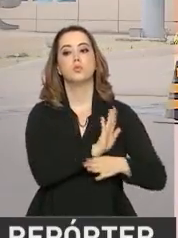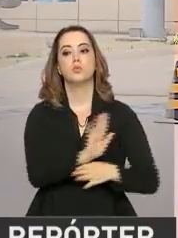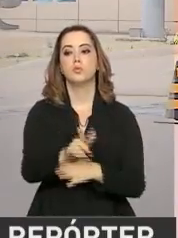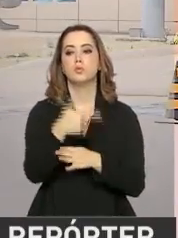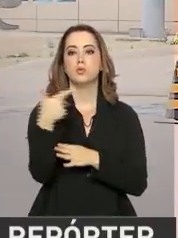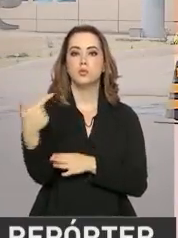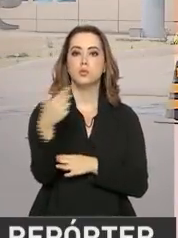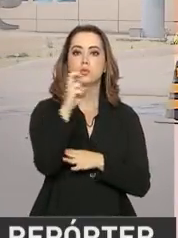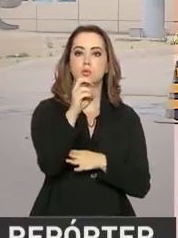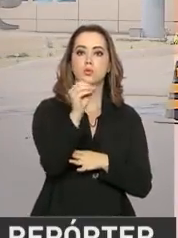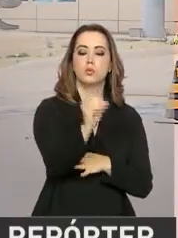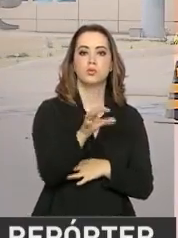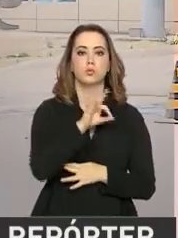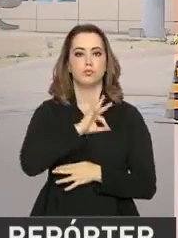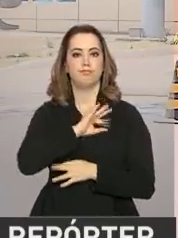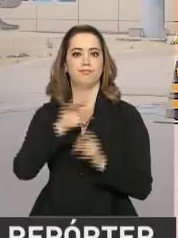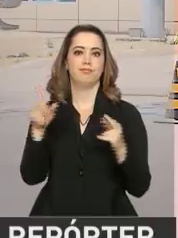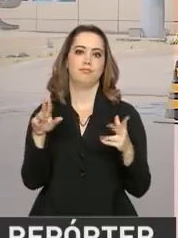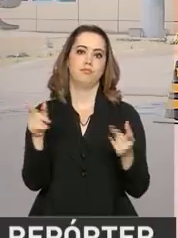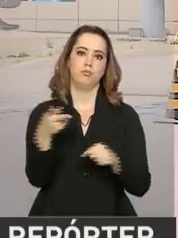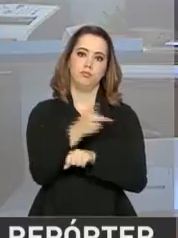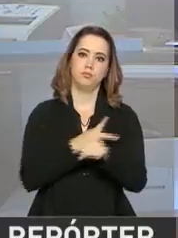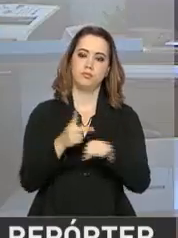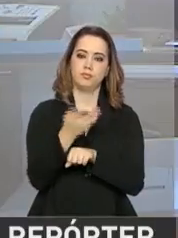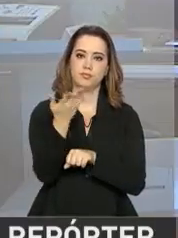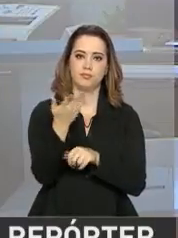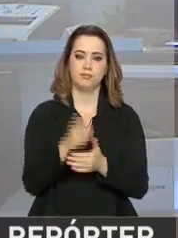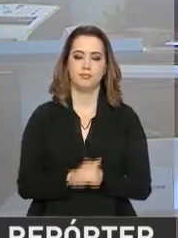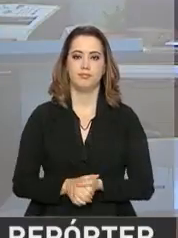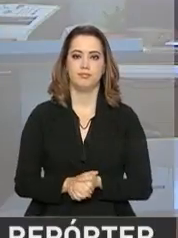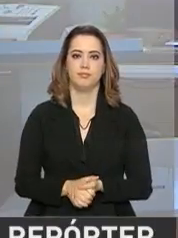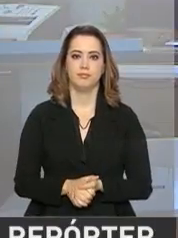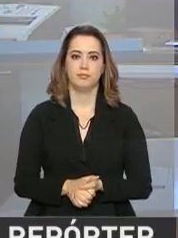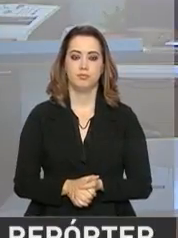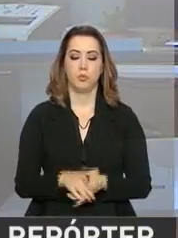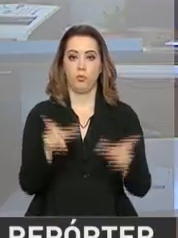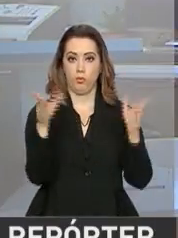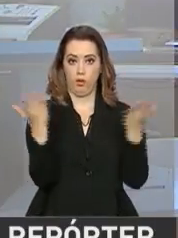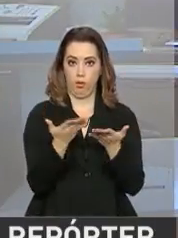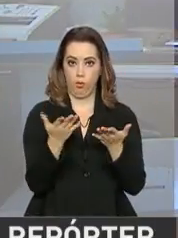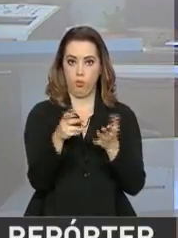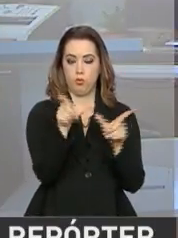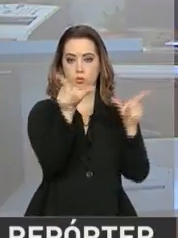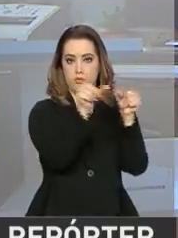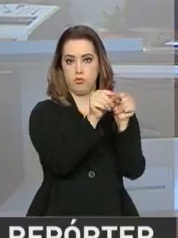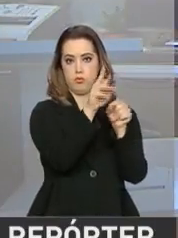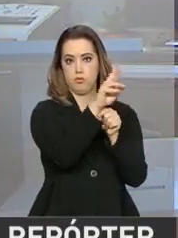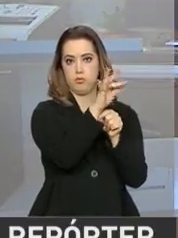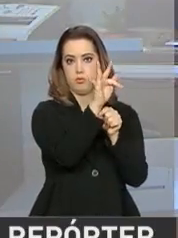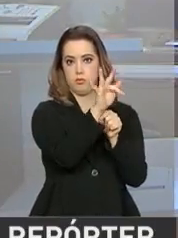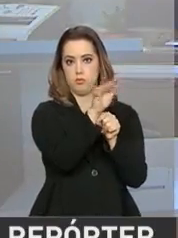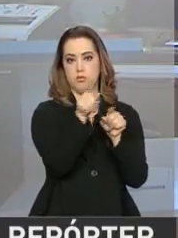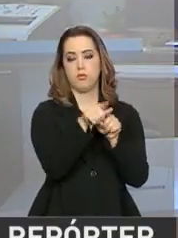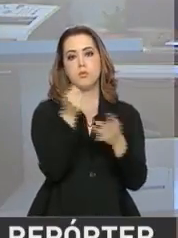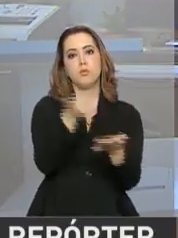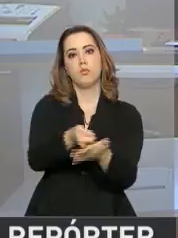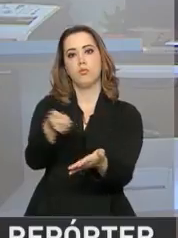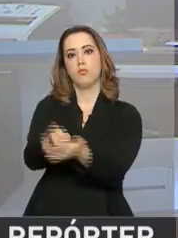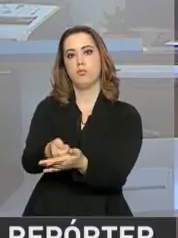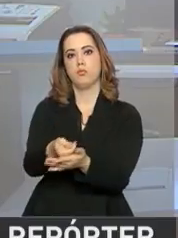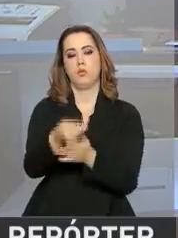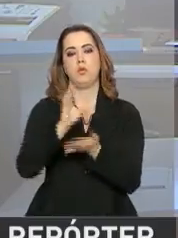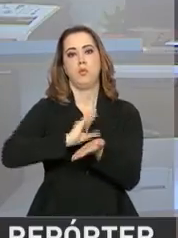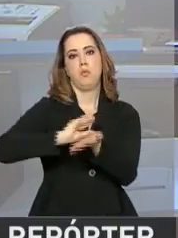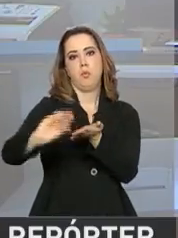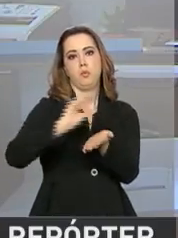policiais de Brasília Gabriela Noronha e a Receita Federal paga hoje as restituições do terceiro lote do imposto de